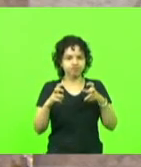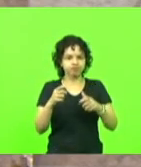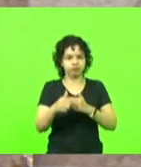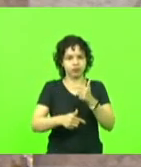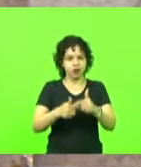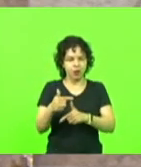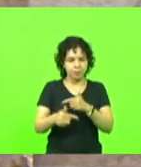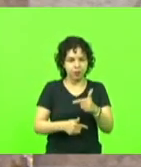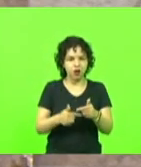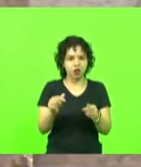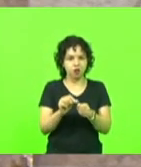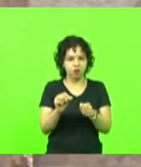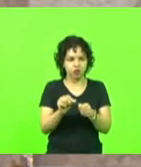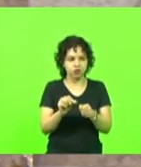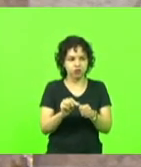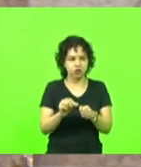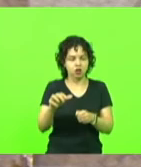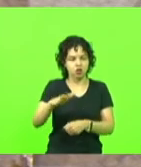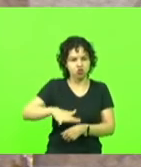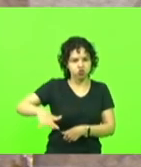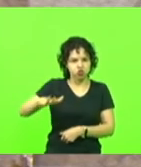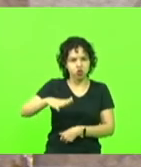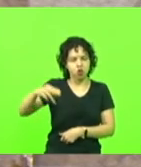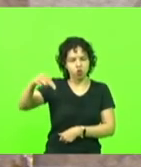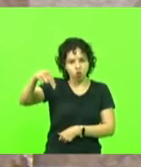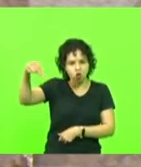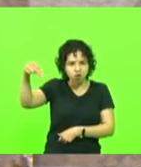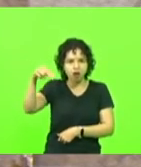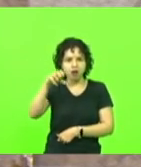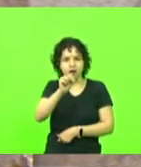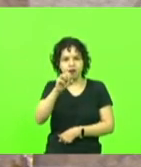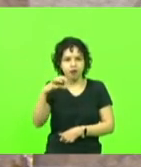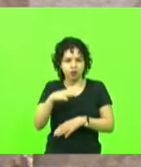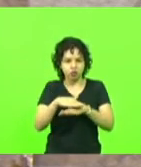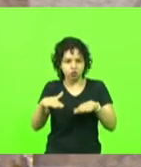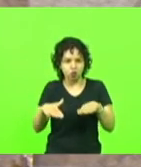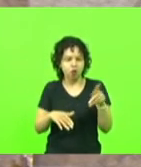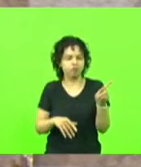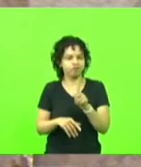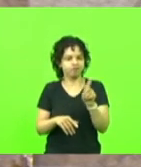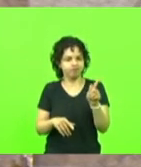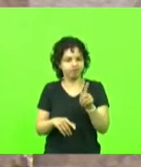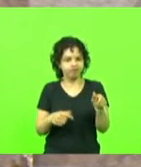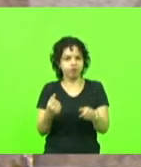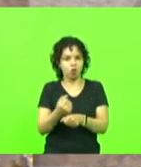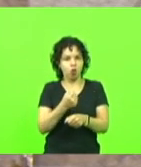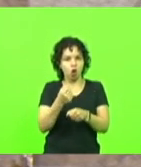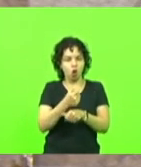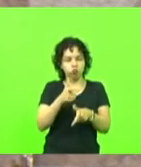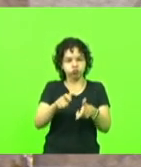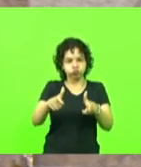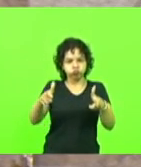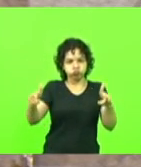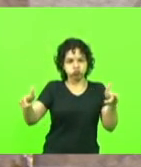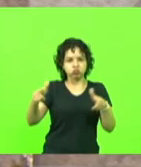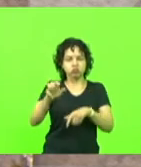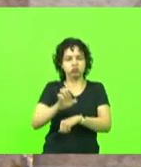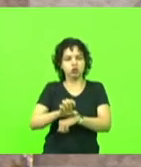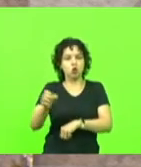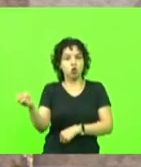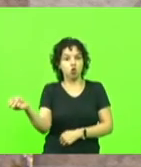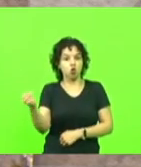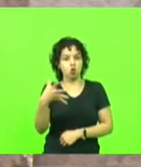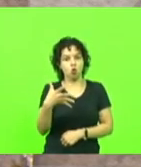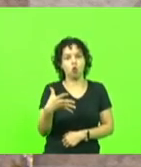na região, vamos dizer assim, nordeste de Santa Catarina. As obras se espalham pelo Estado. É um novo modelo que foi